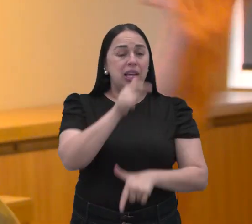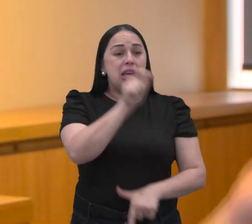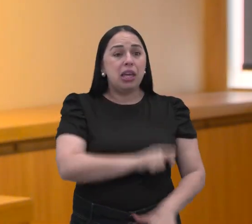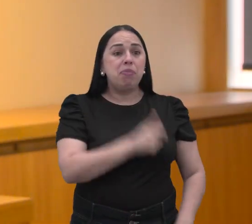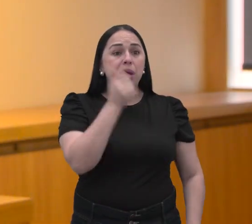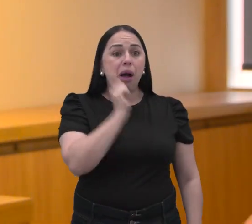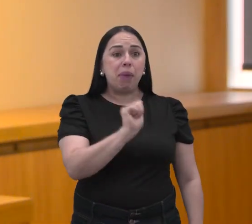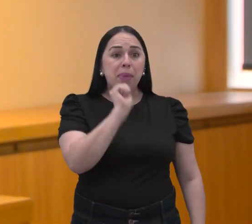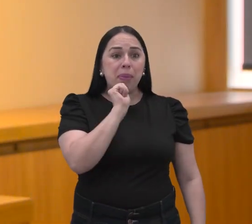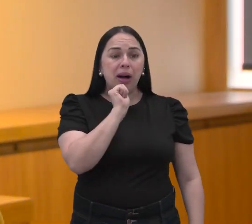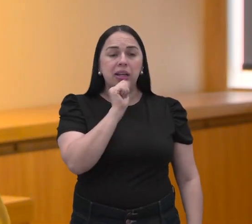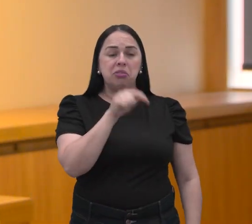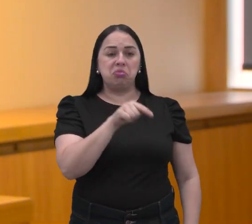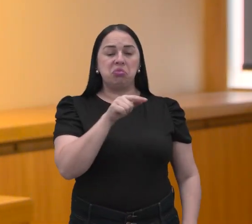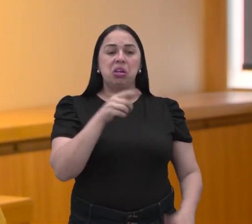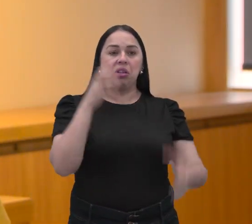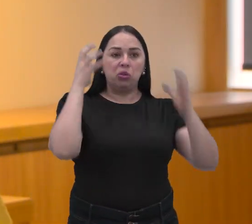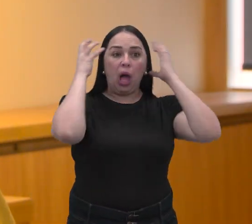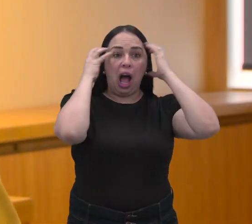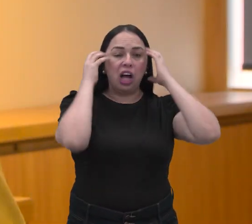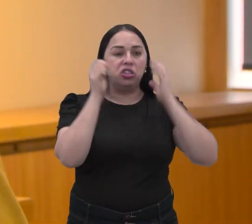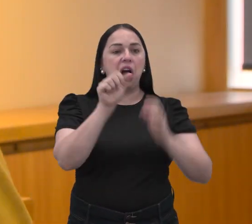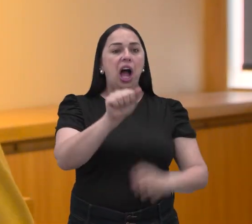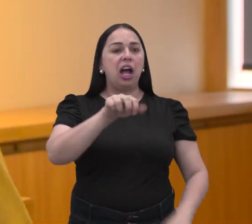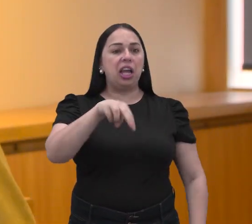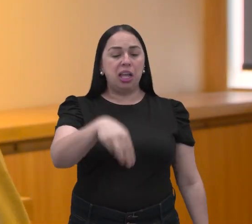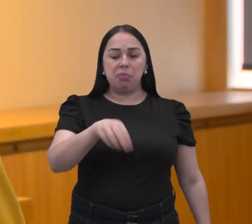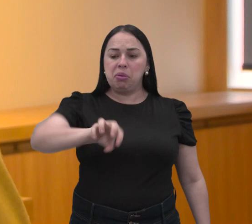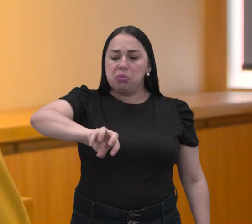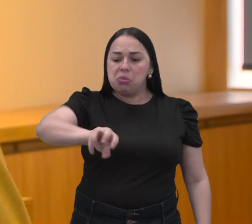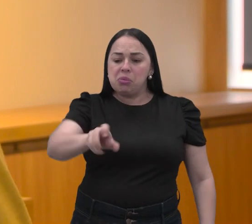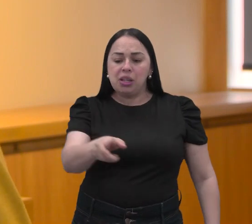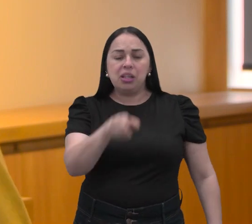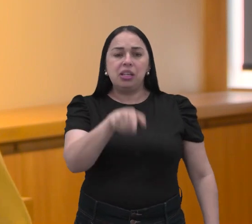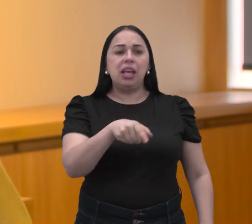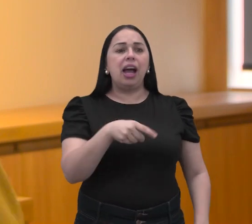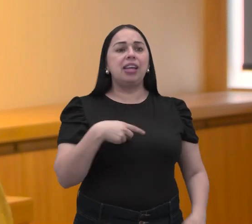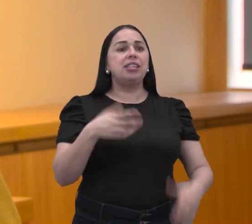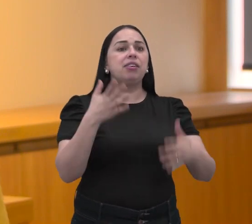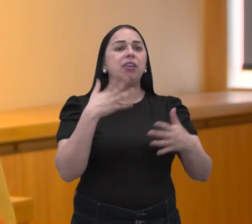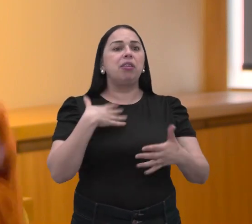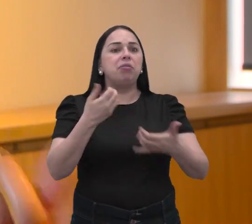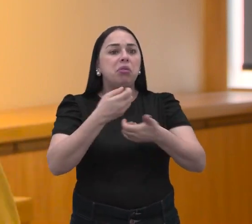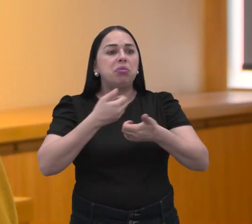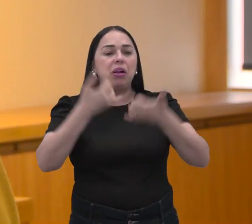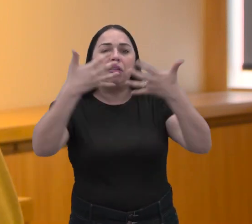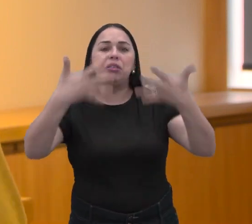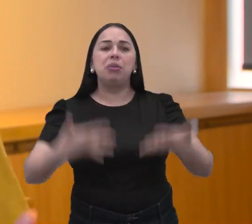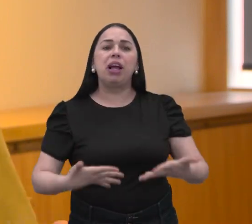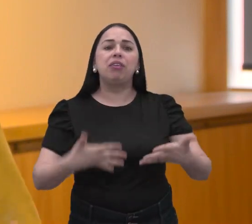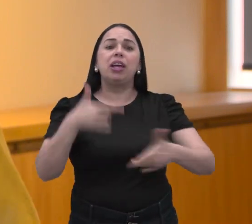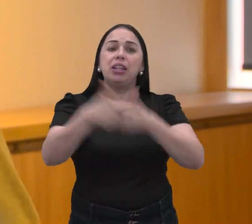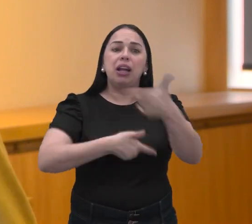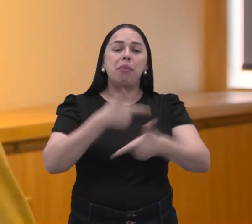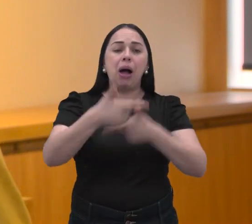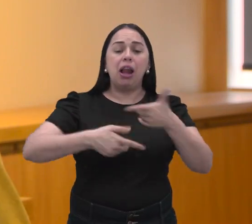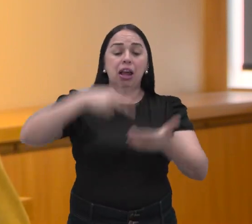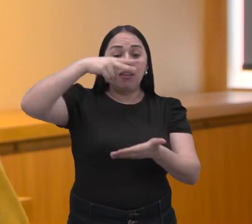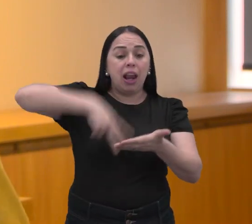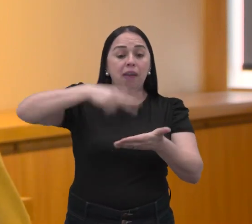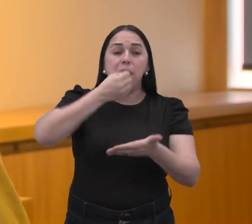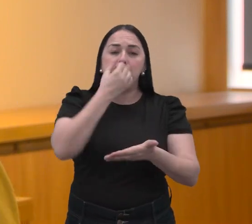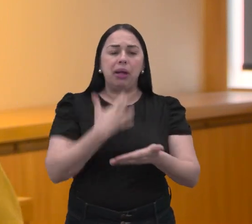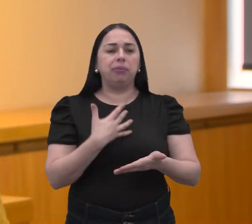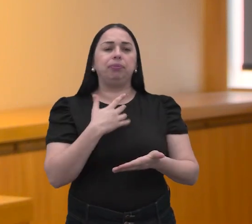minha mãe ouviu na rádio AM da cidade que eles estavam procurando pessoas com uma boa locução, com uma boa leitura, na verdade, não era nem questão de